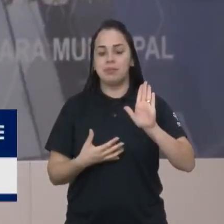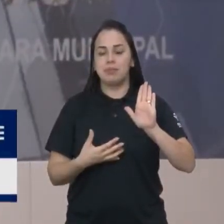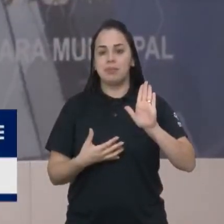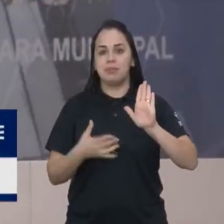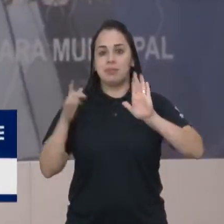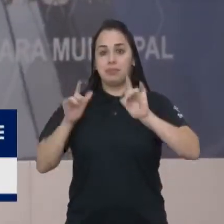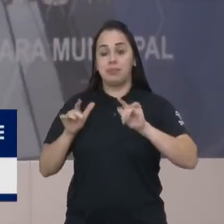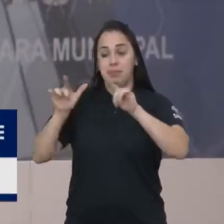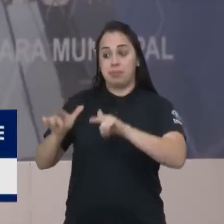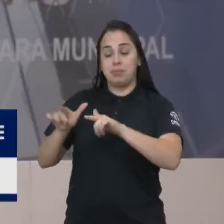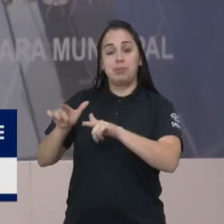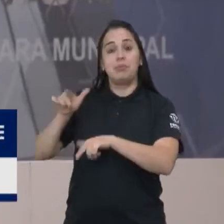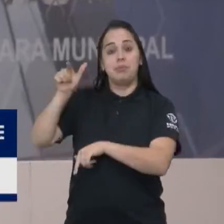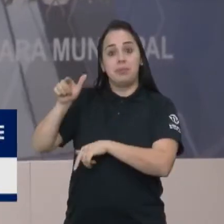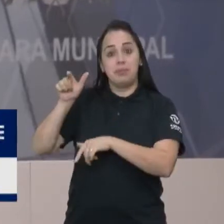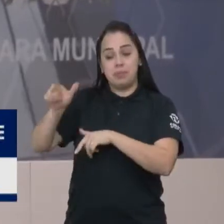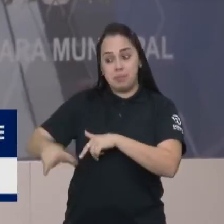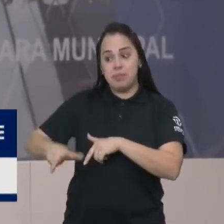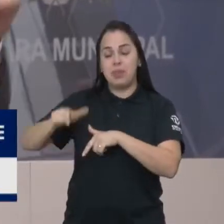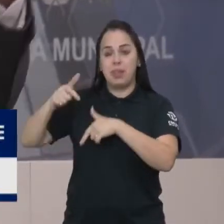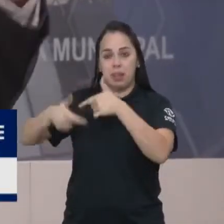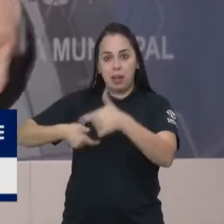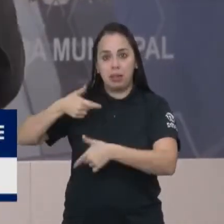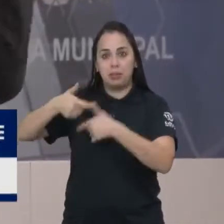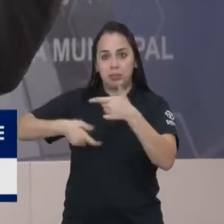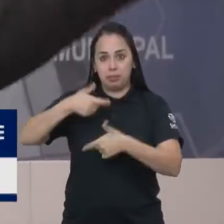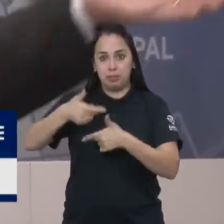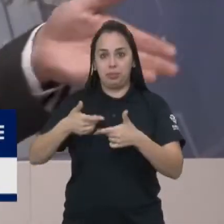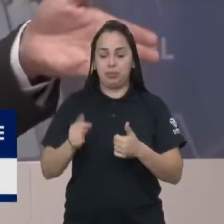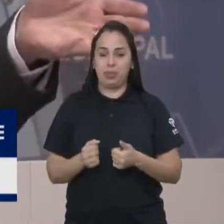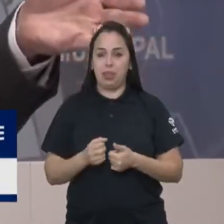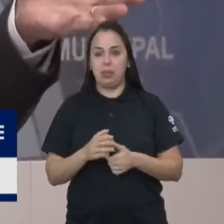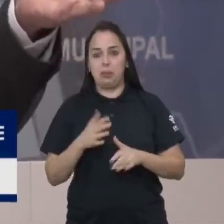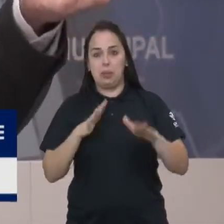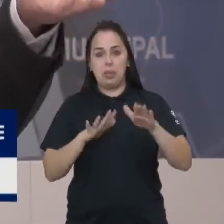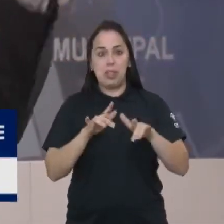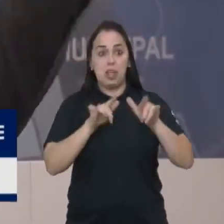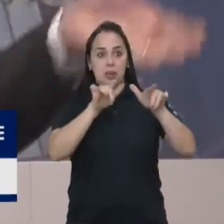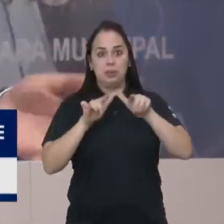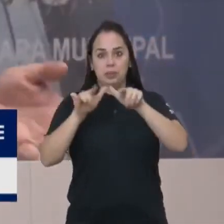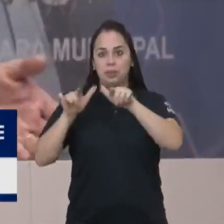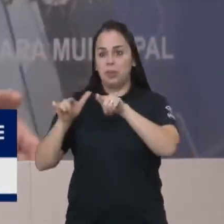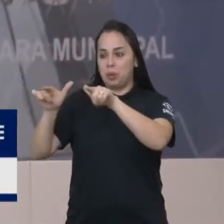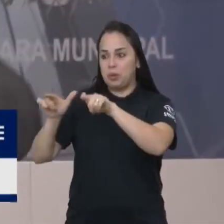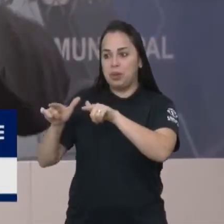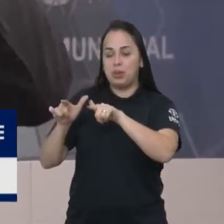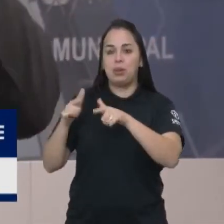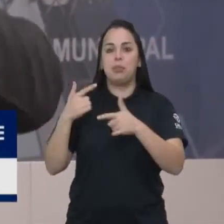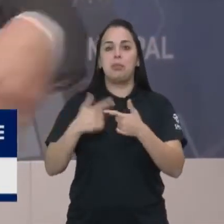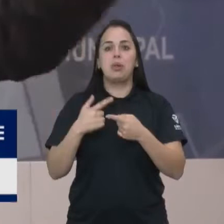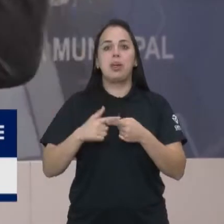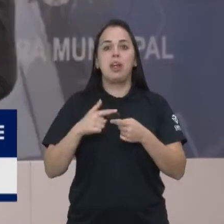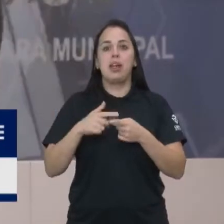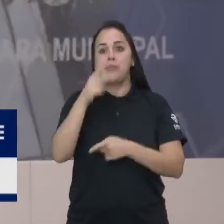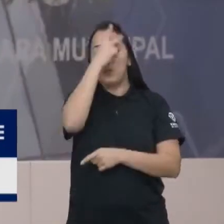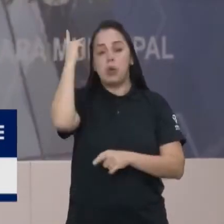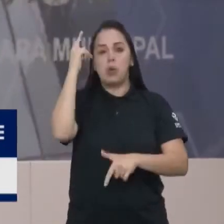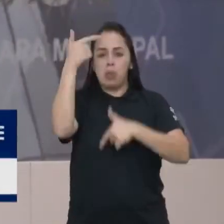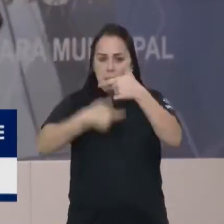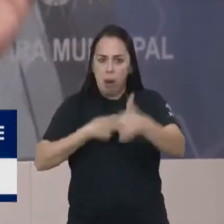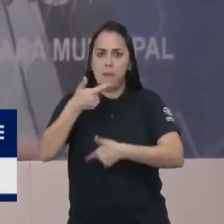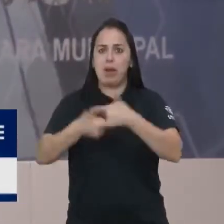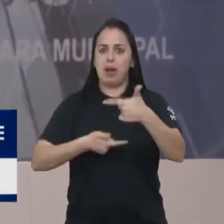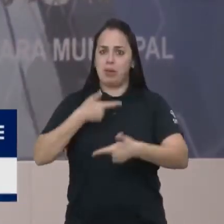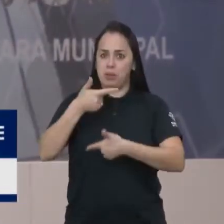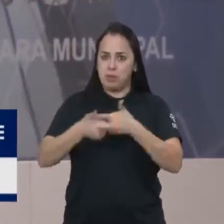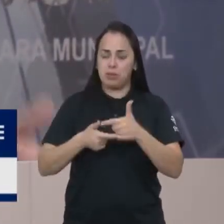serviço ao município. Então, nós temos que dar uns 2.500 títulos de cidadão jazeense, porque foram inúmeros